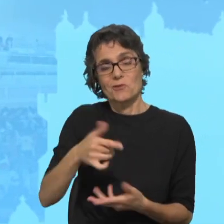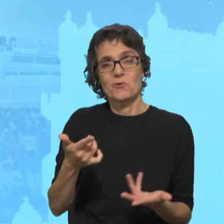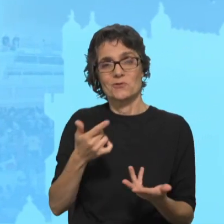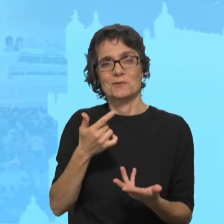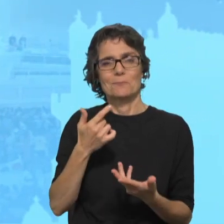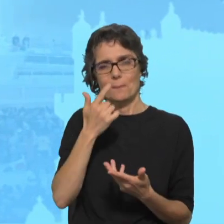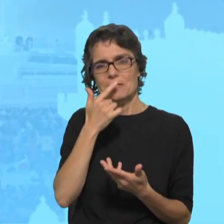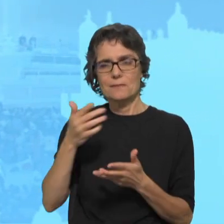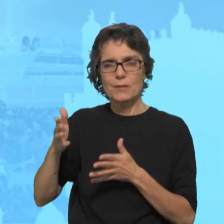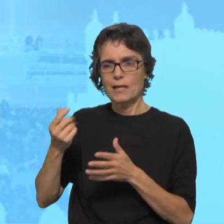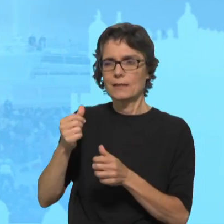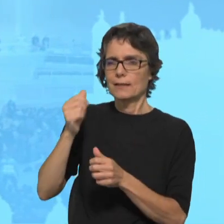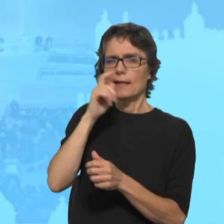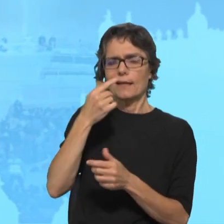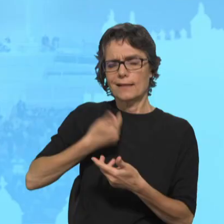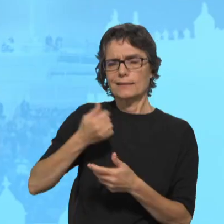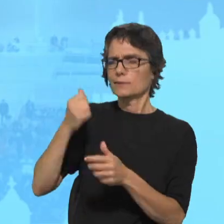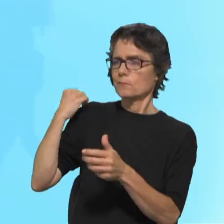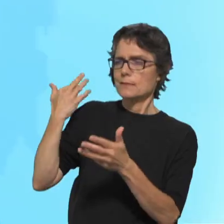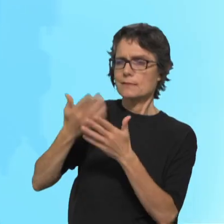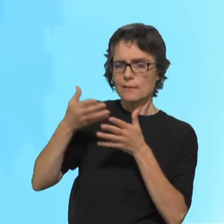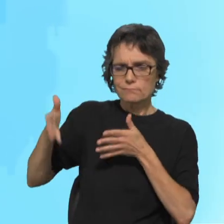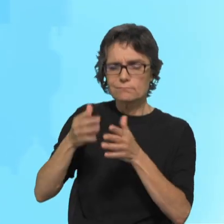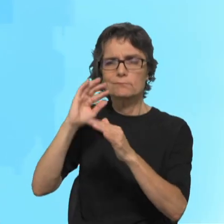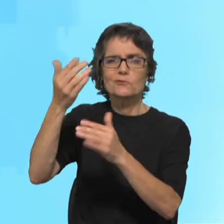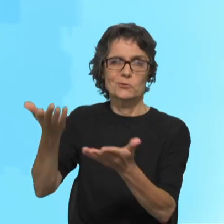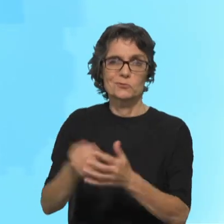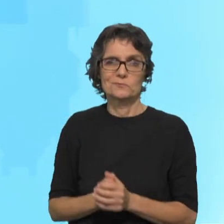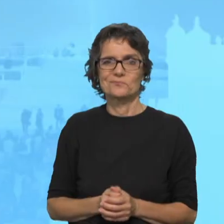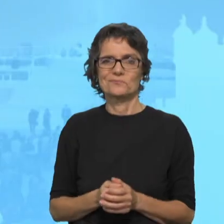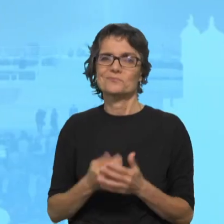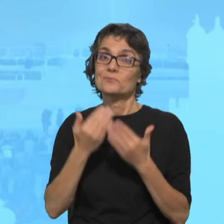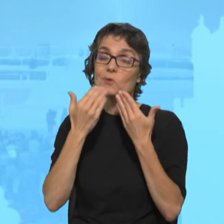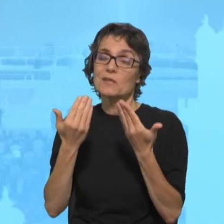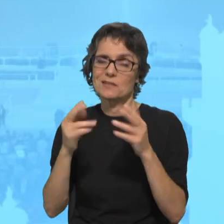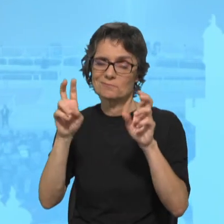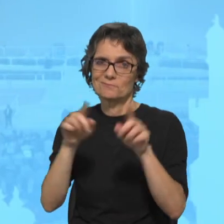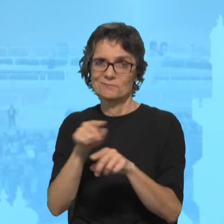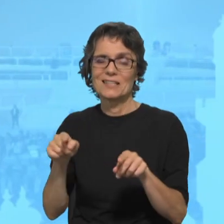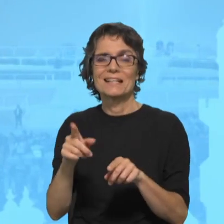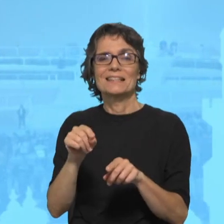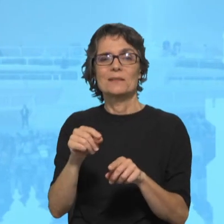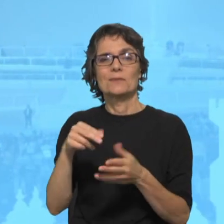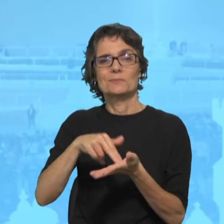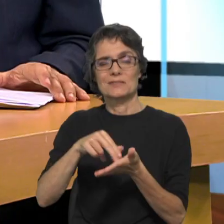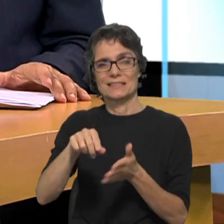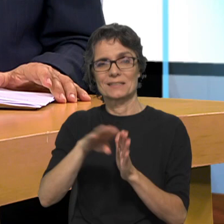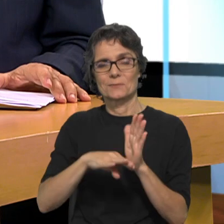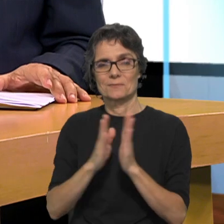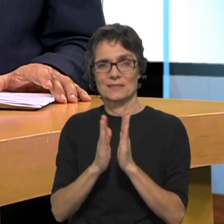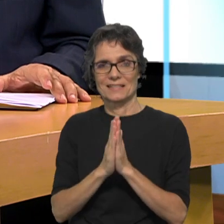fazer. Penso que será também por aí. O tempo não nos permite ir mais além, mas eu agradeço muito a vossa presença aqui no programa